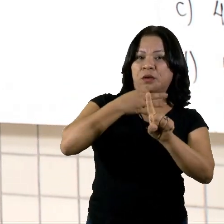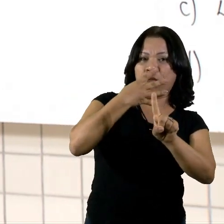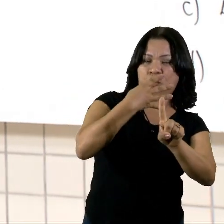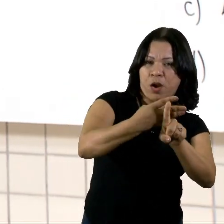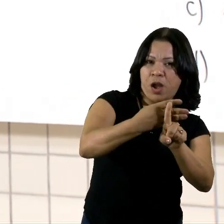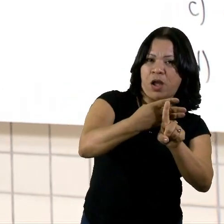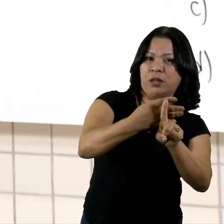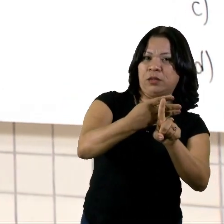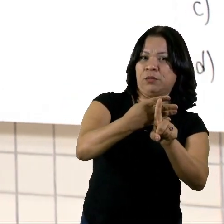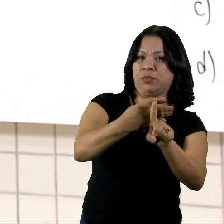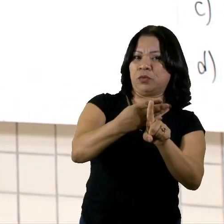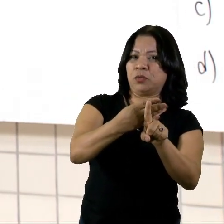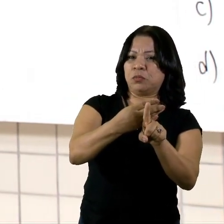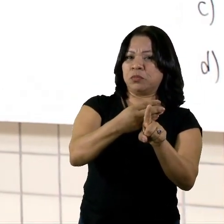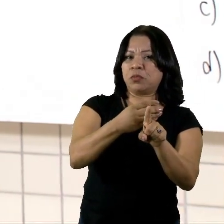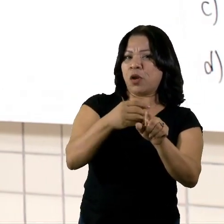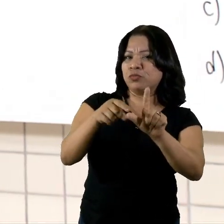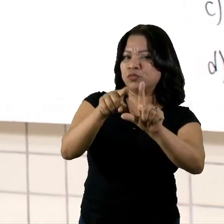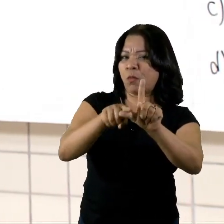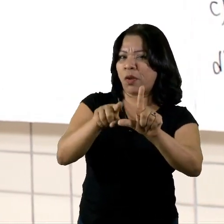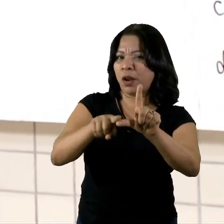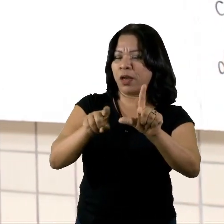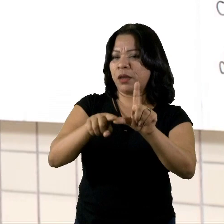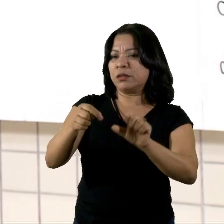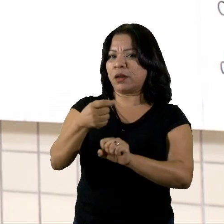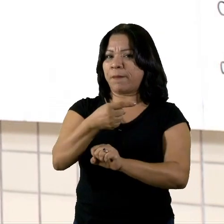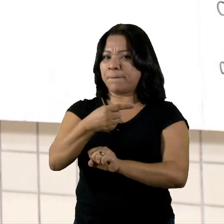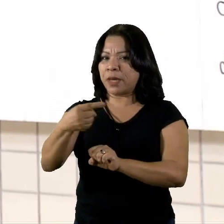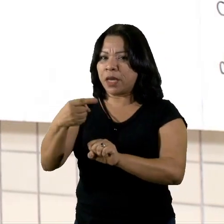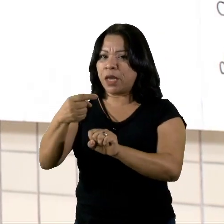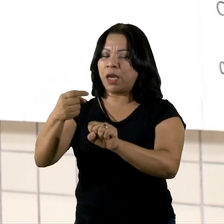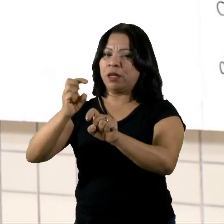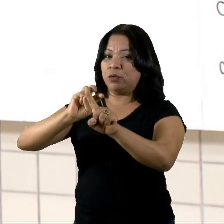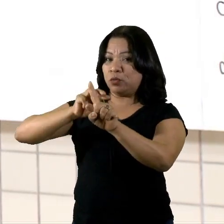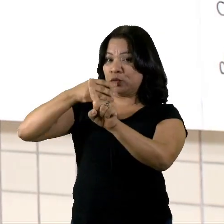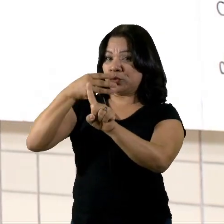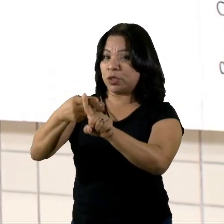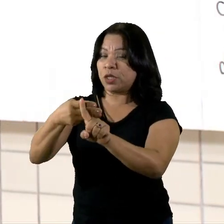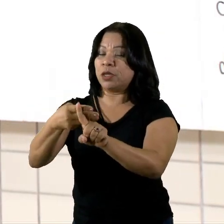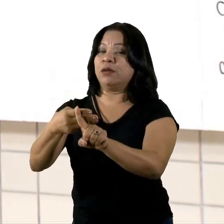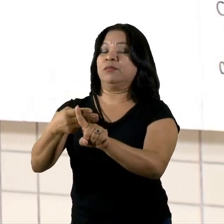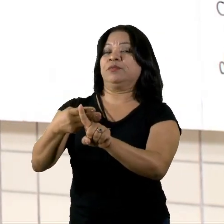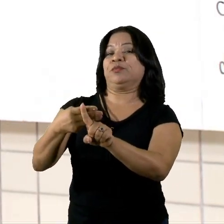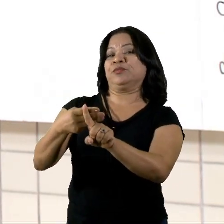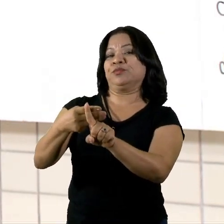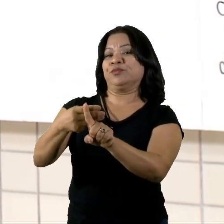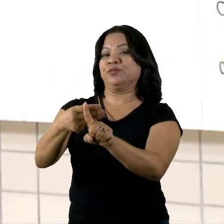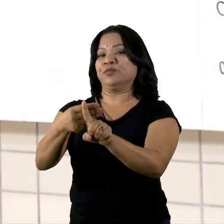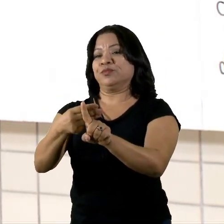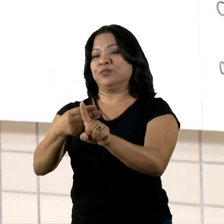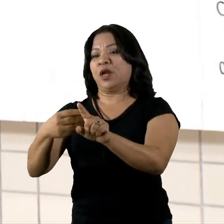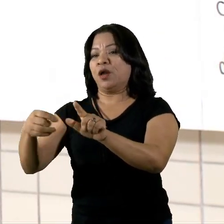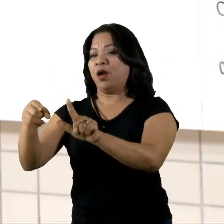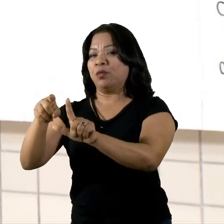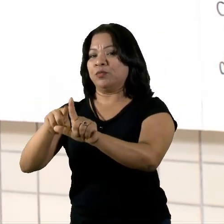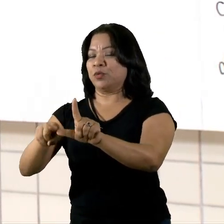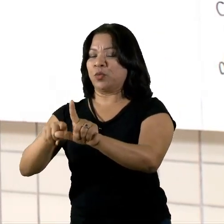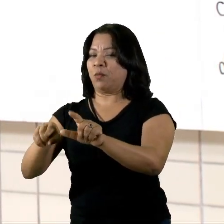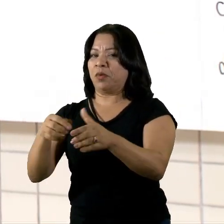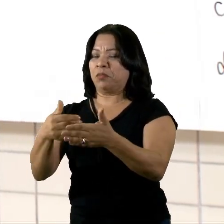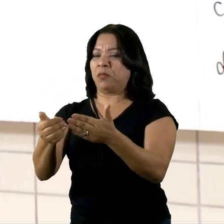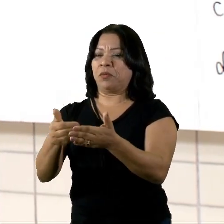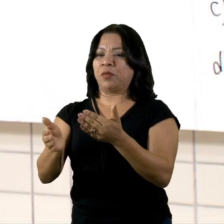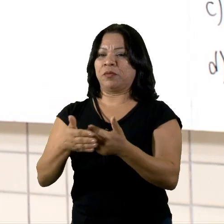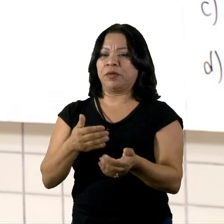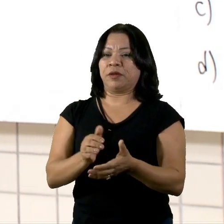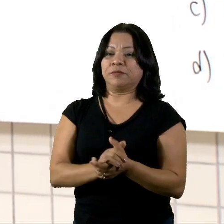que é a mesma coisa que está dizendo no enunciado. Ele diz, o triplo de um número qualquer subtraído do quádruplo do número. Então,